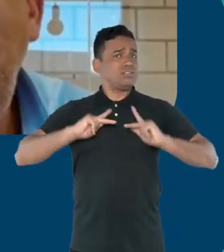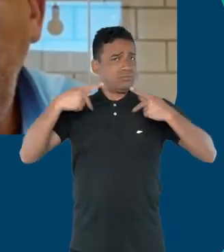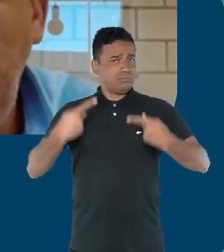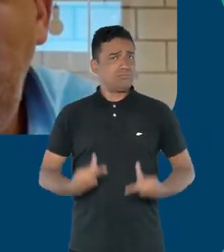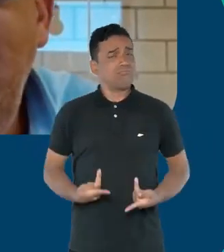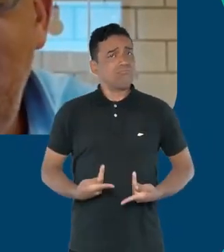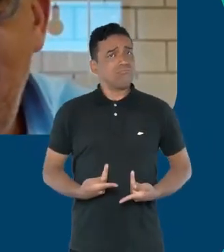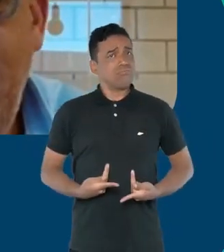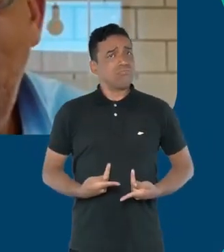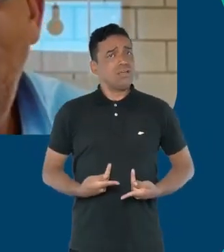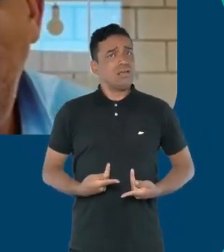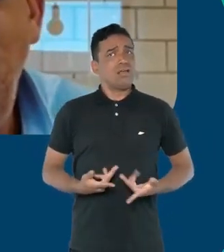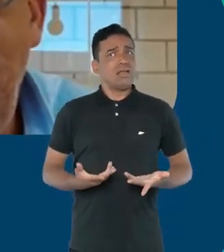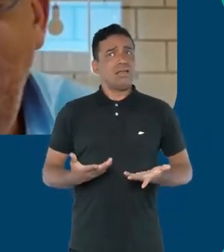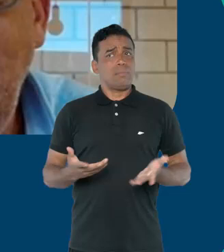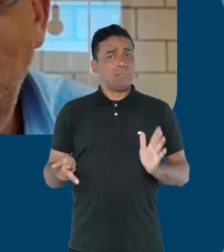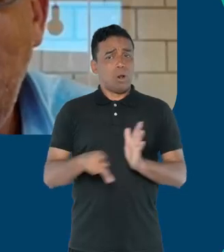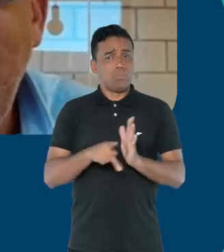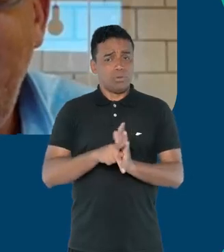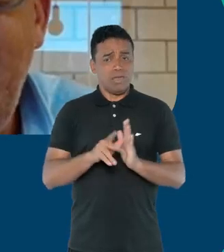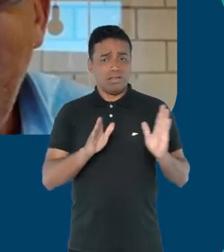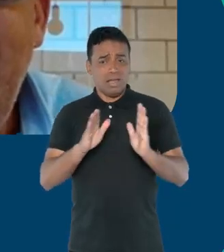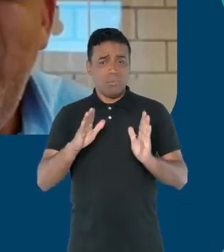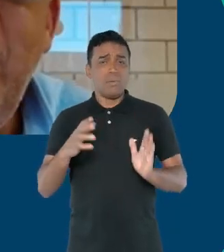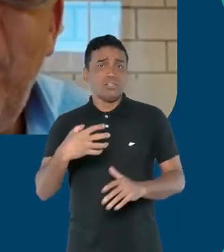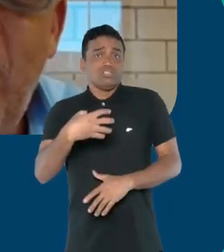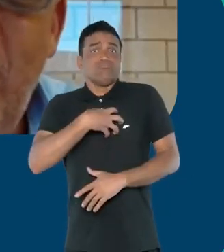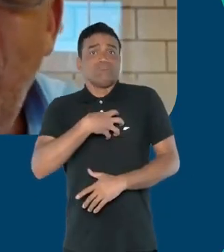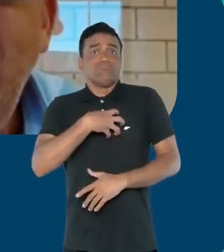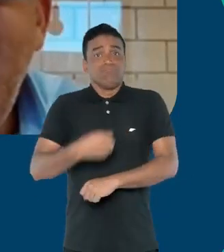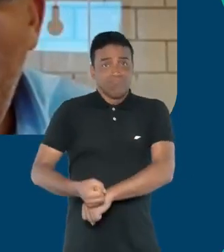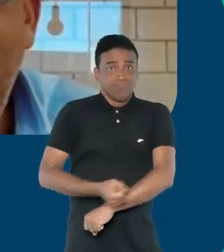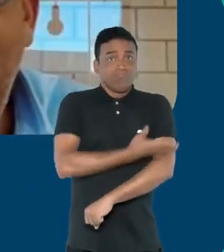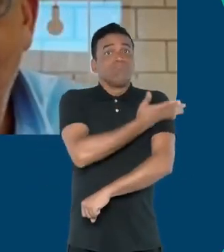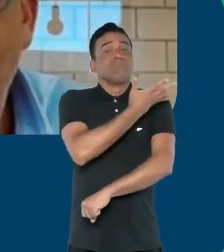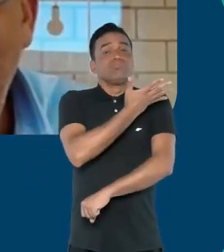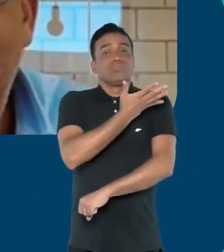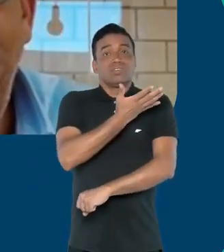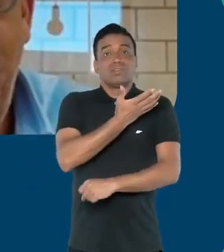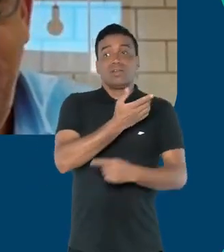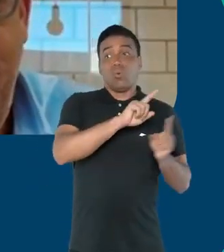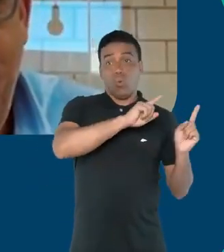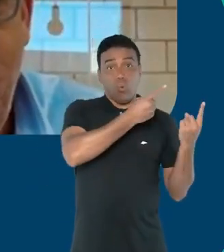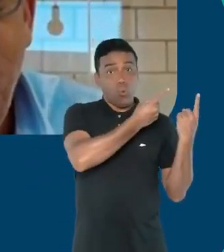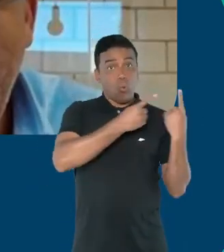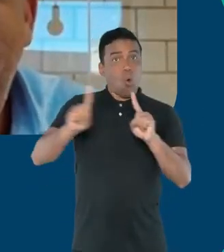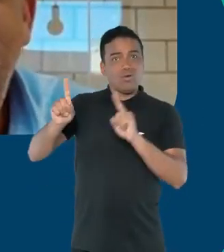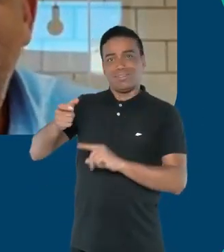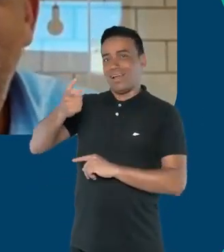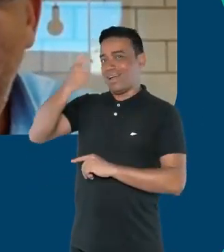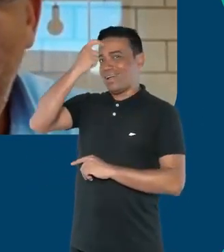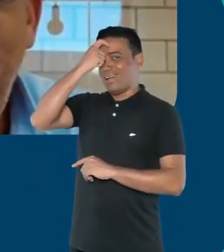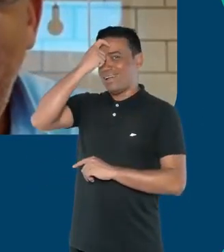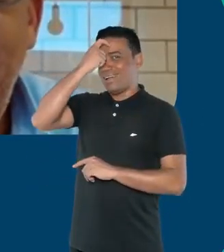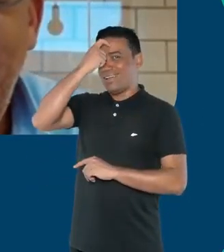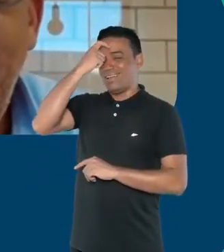mais instintiva, mais dos sentimentos, né? Em prol da razão que deveria